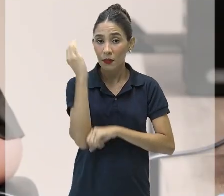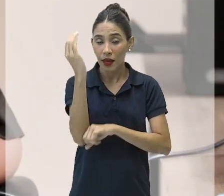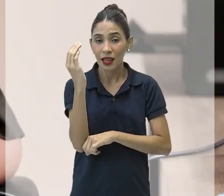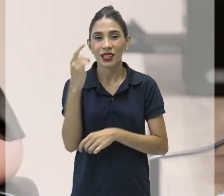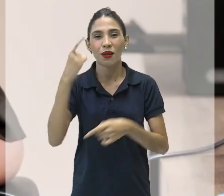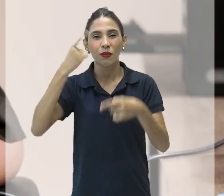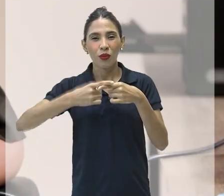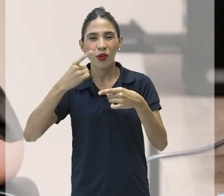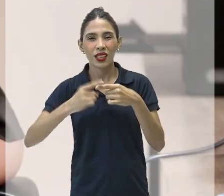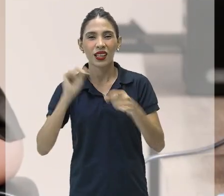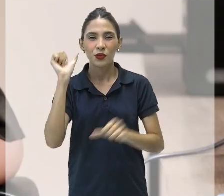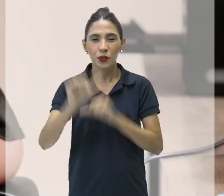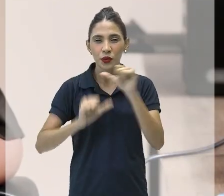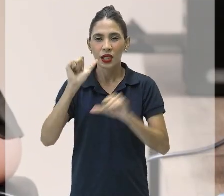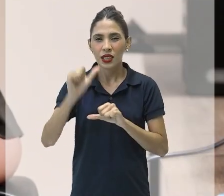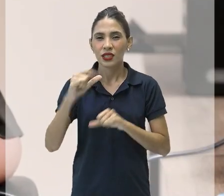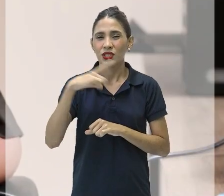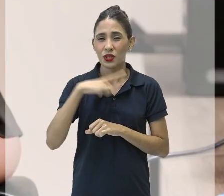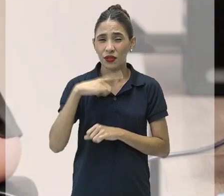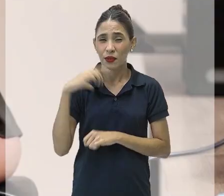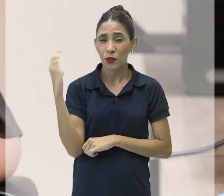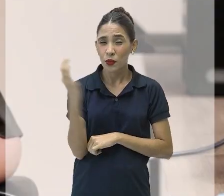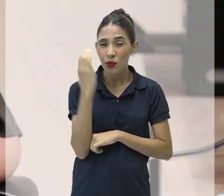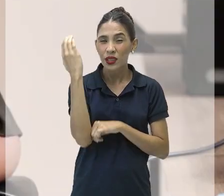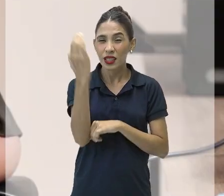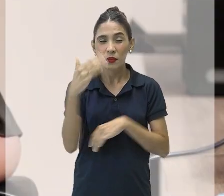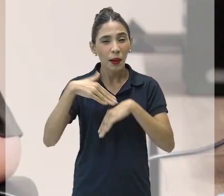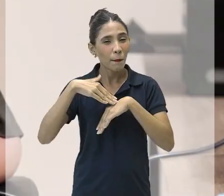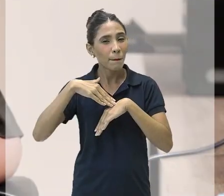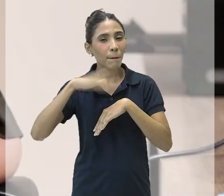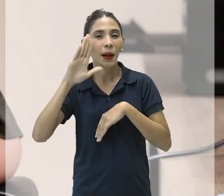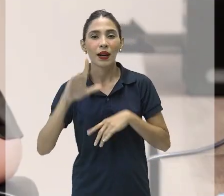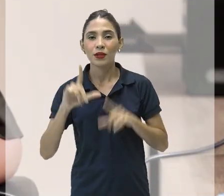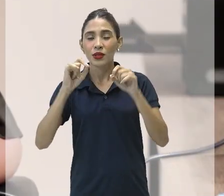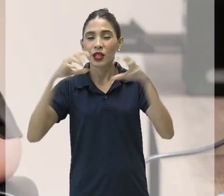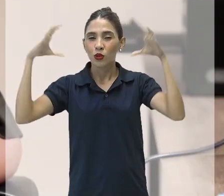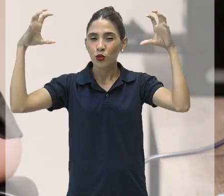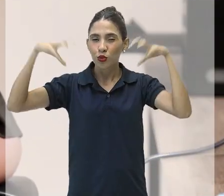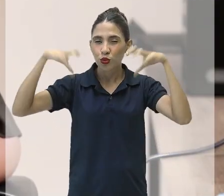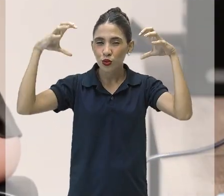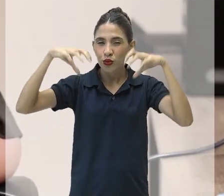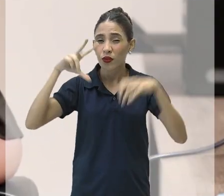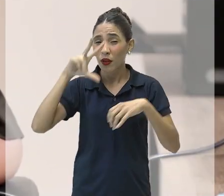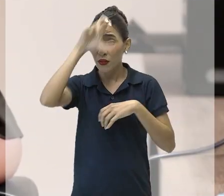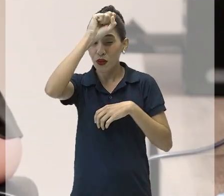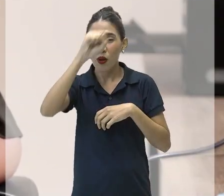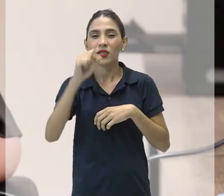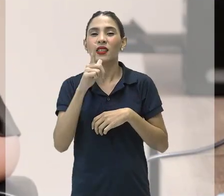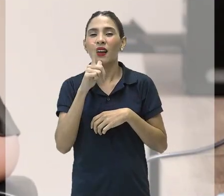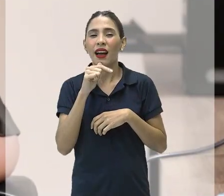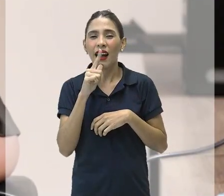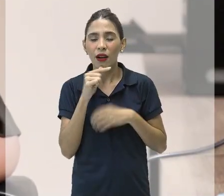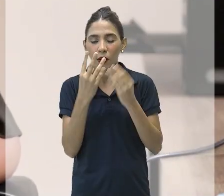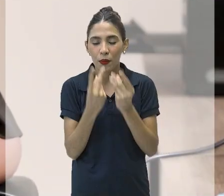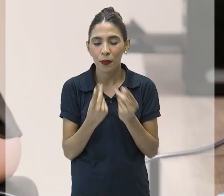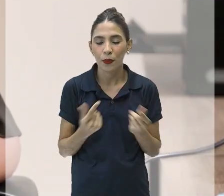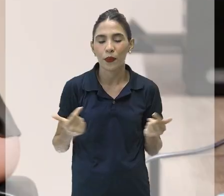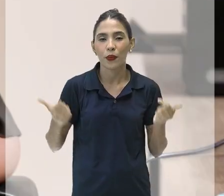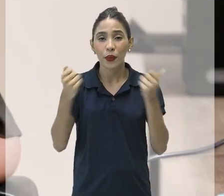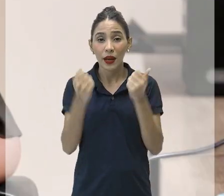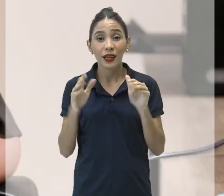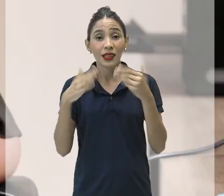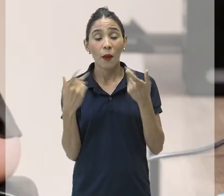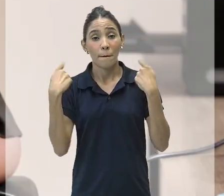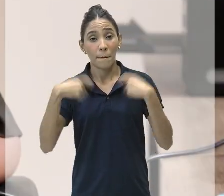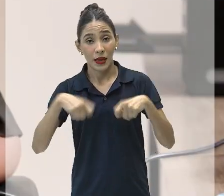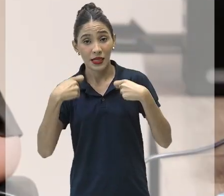às alterações que nós tivemos no clima, que vem gerando cada vez mais chuvas torrenciais, secas violentas, nós precisamos